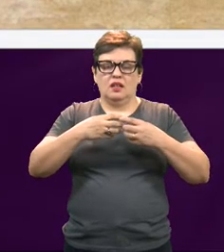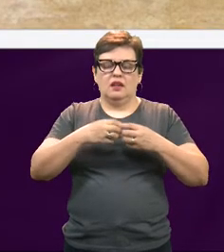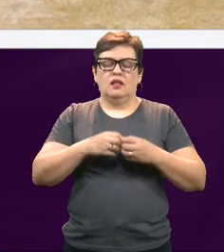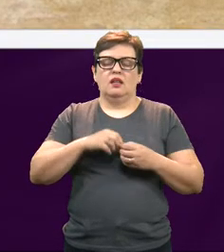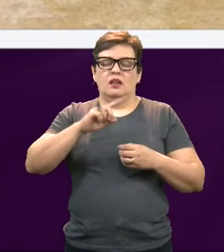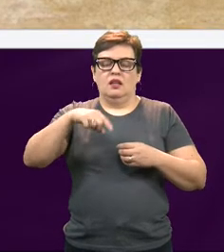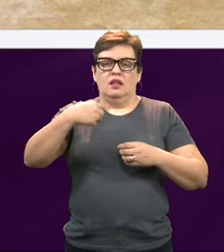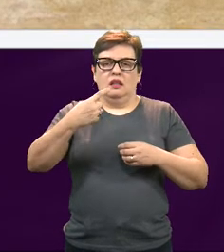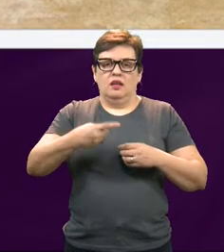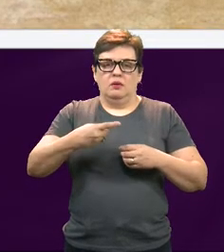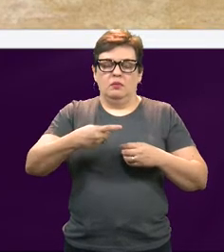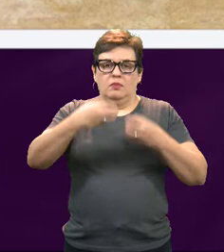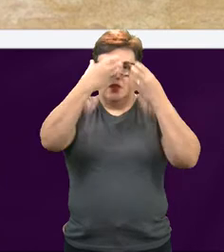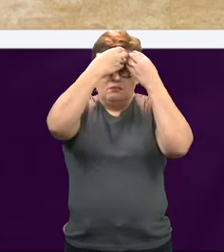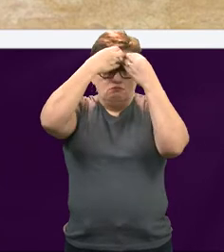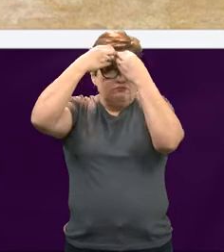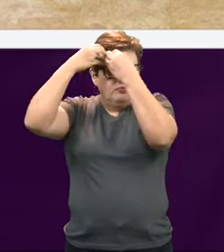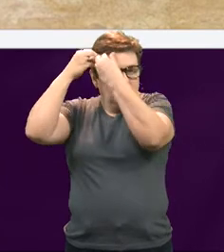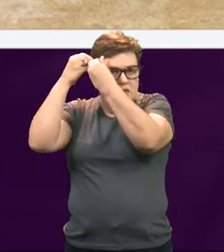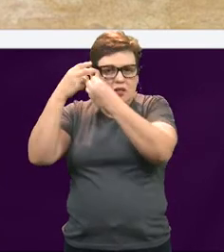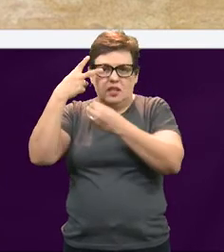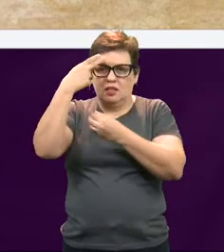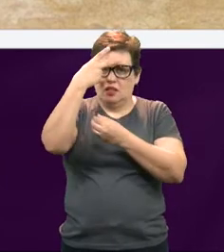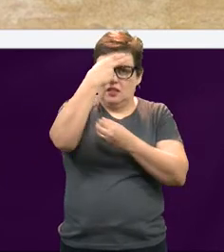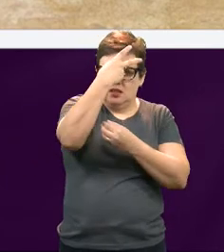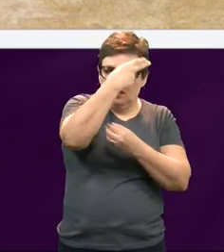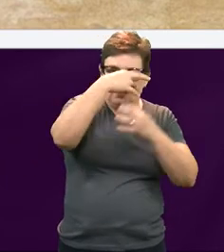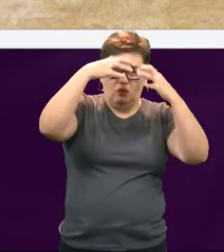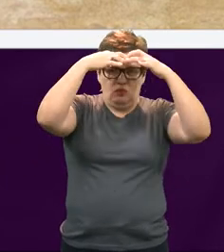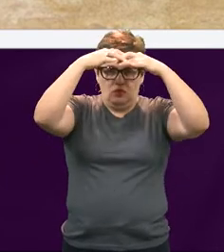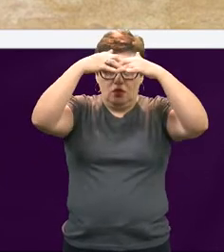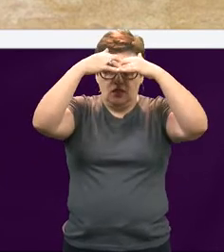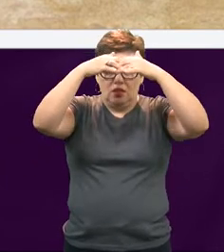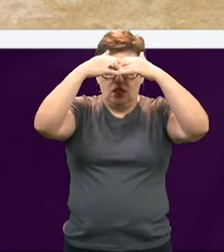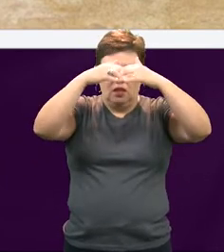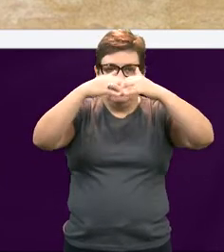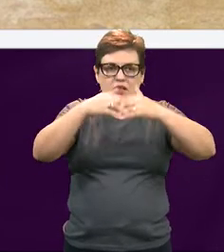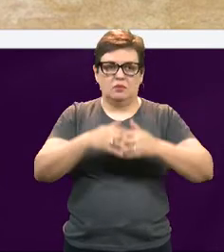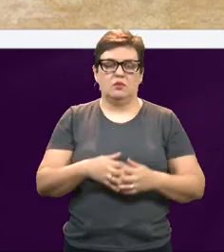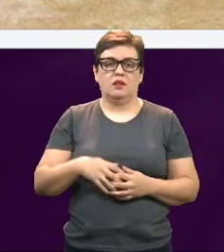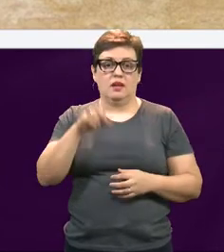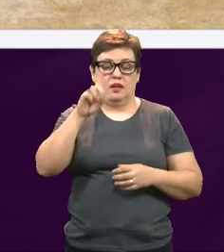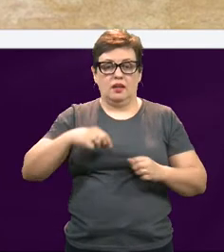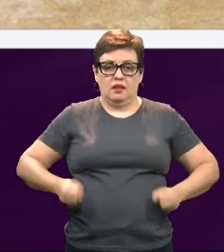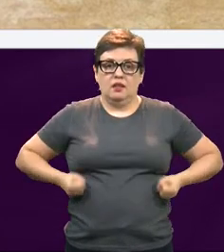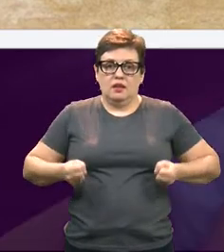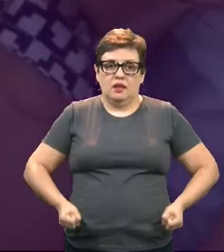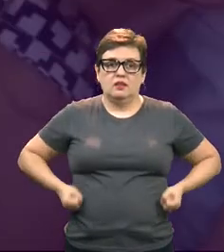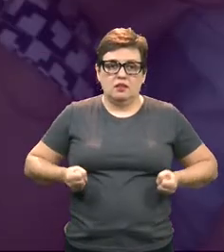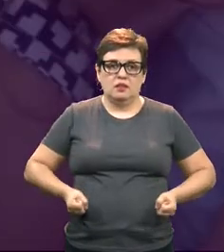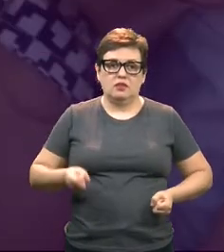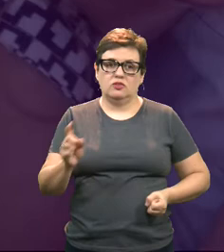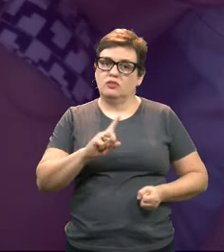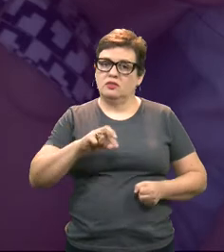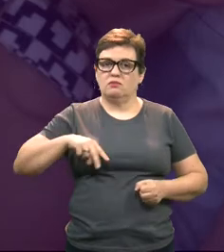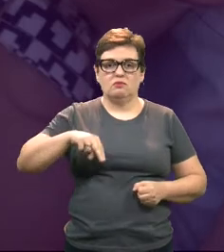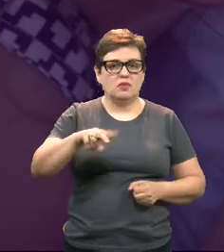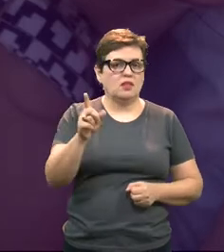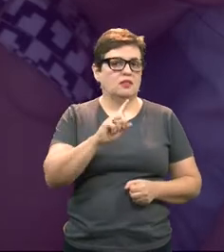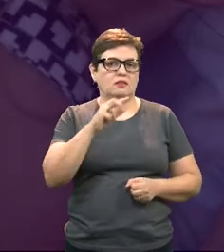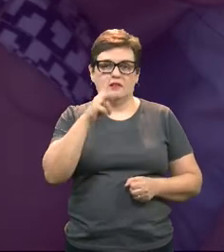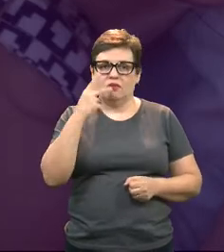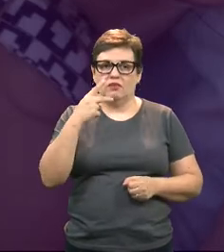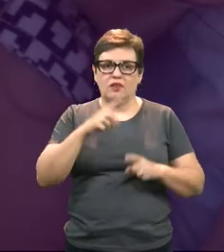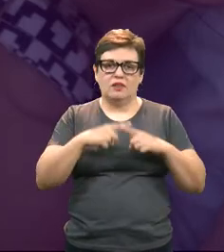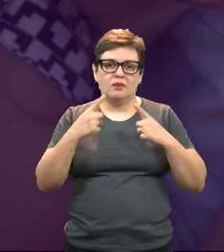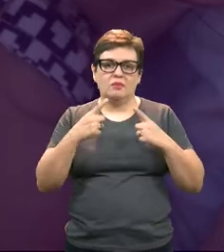25% de massa encefálica. O Matheus é cadeirante, não anda, não fala. Mas ele fala com os olhos. Né? Quem o